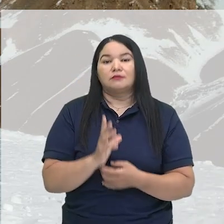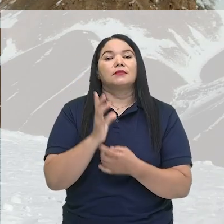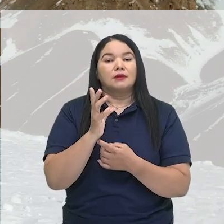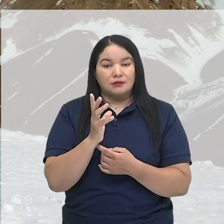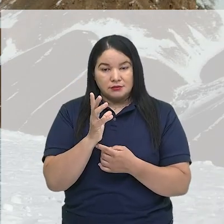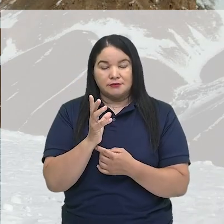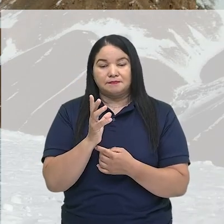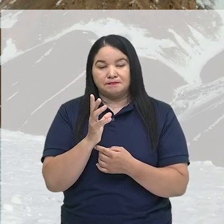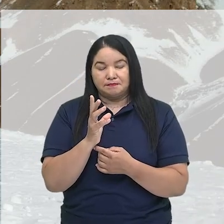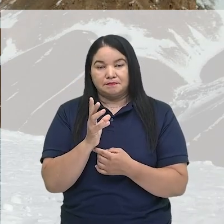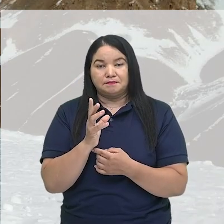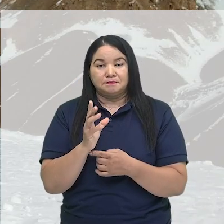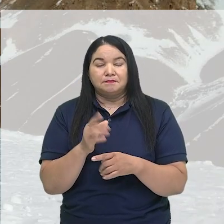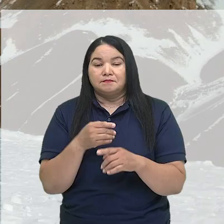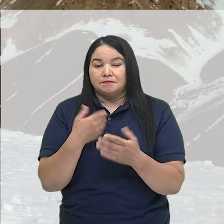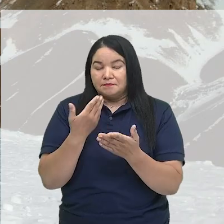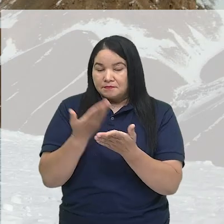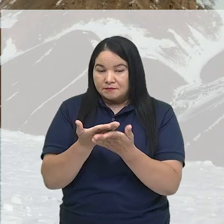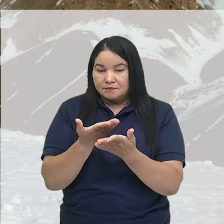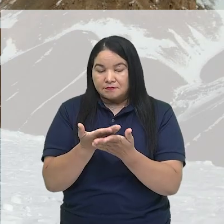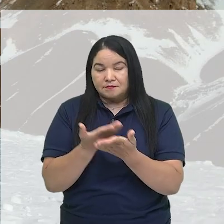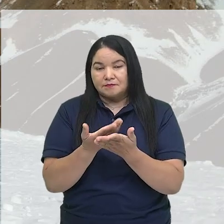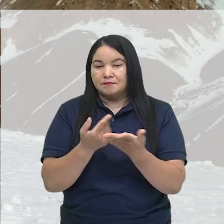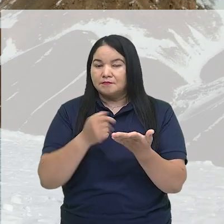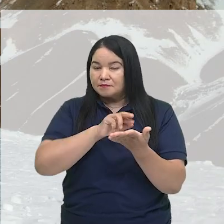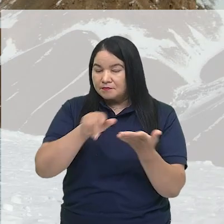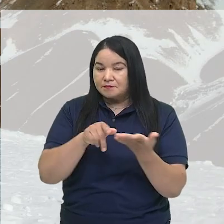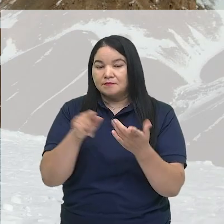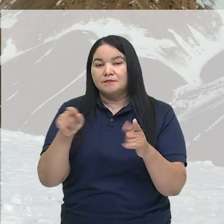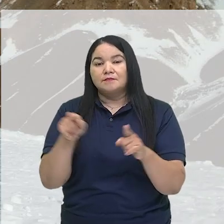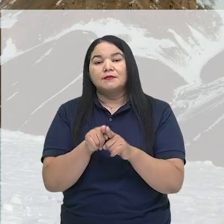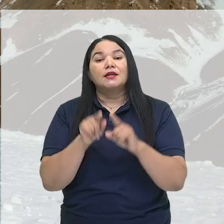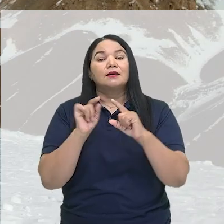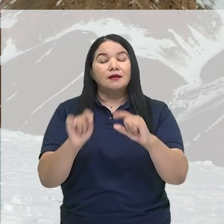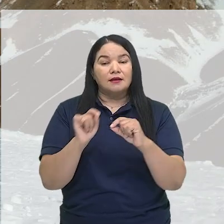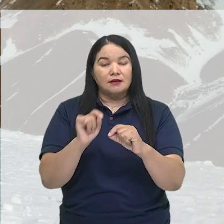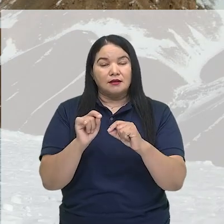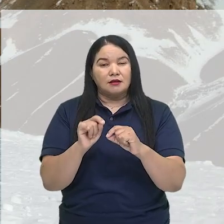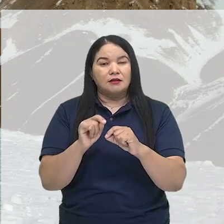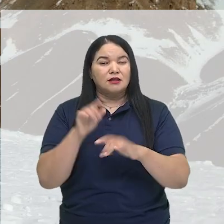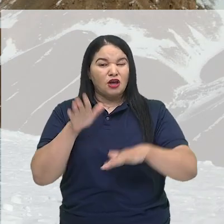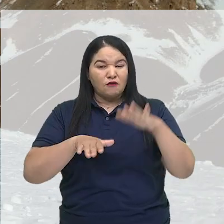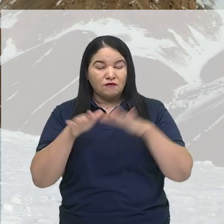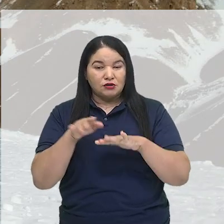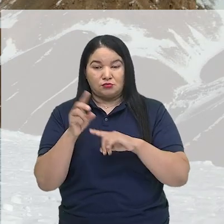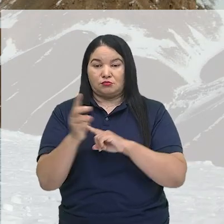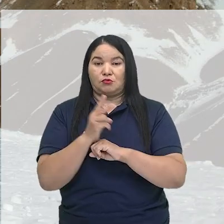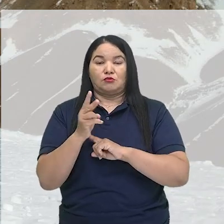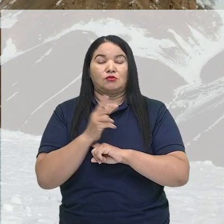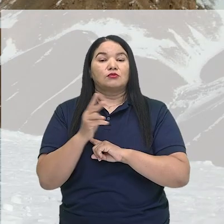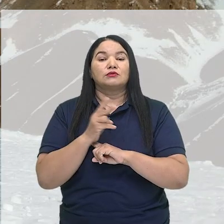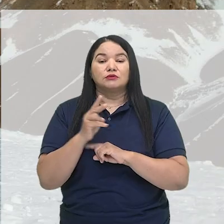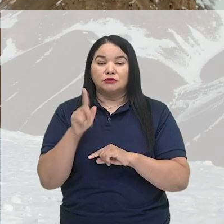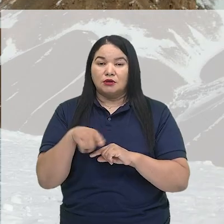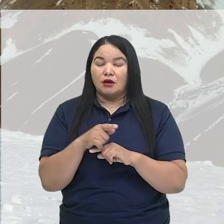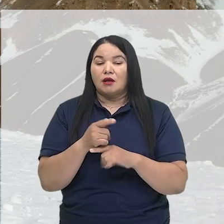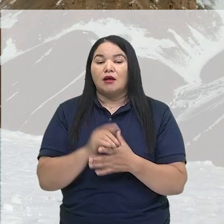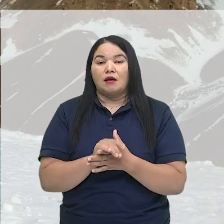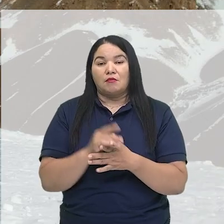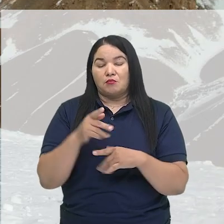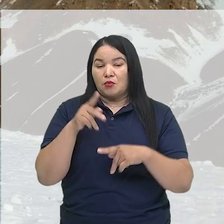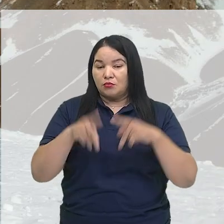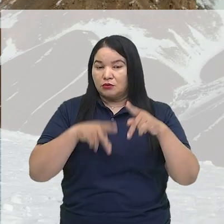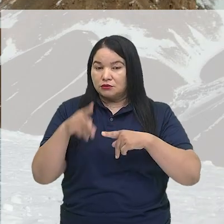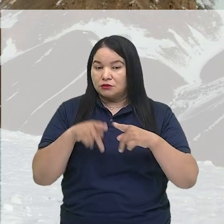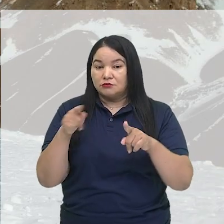né, os estudos, né, para que, digamos assim, até para prevenir, né, a